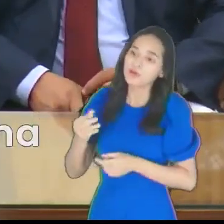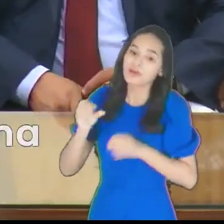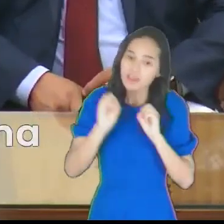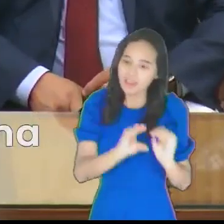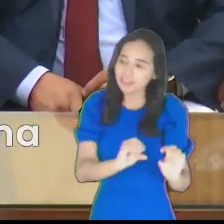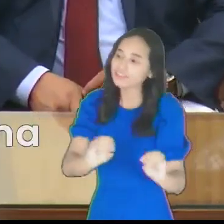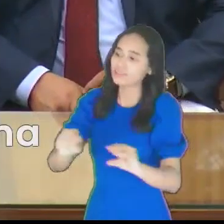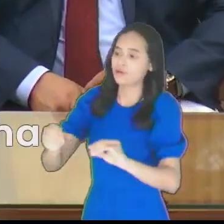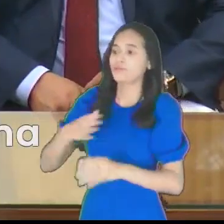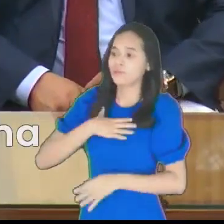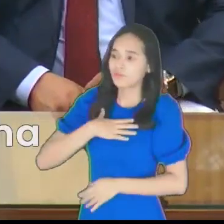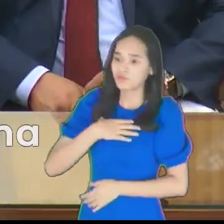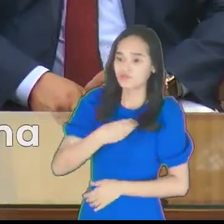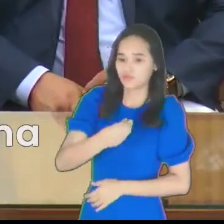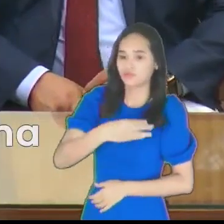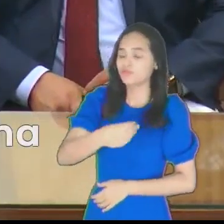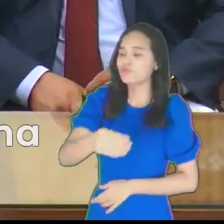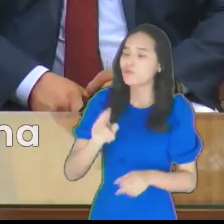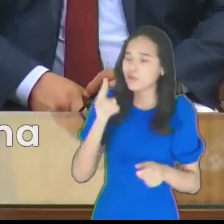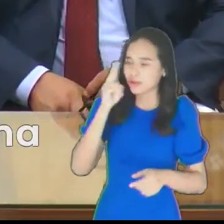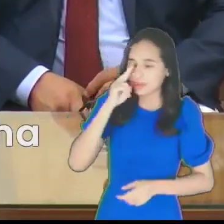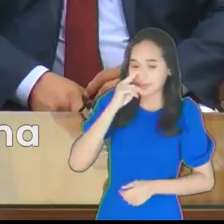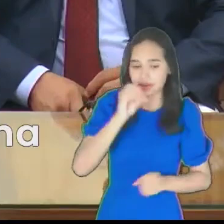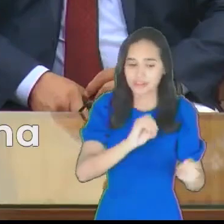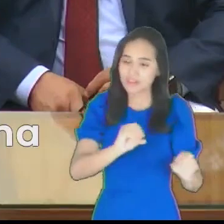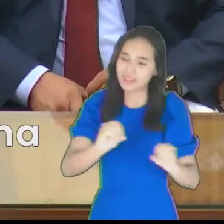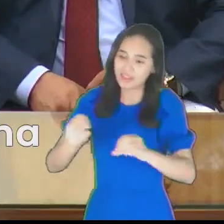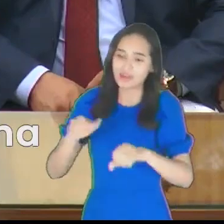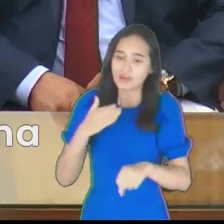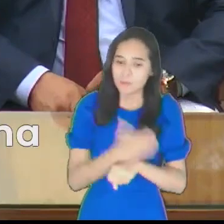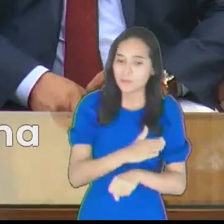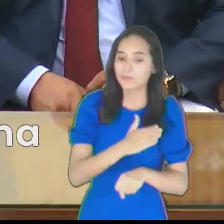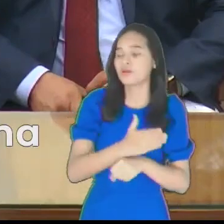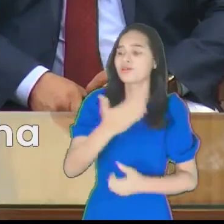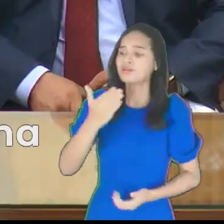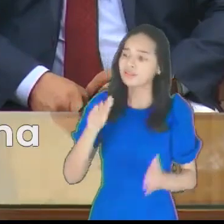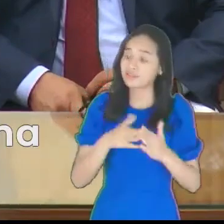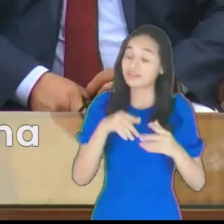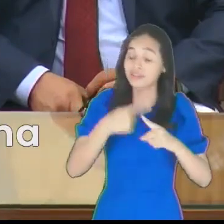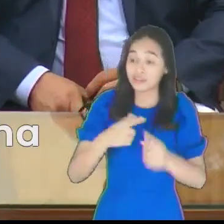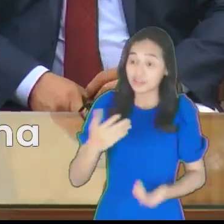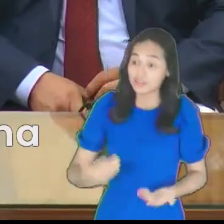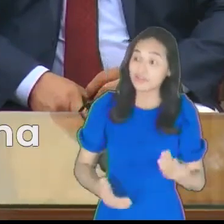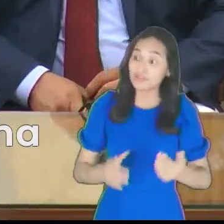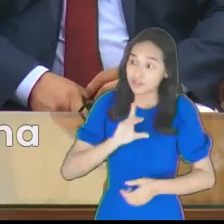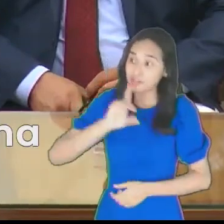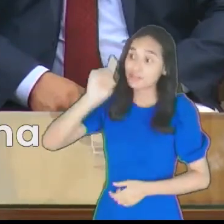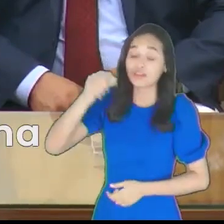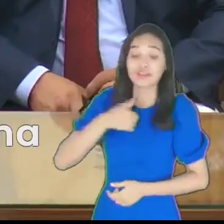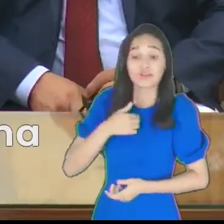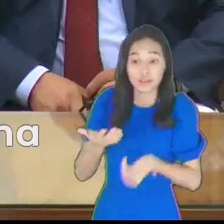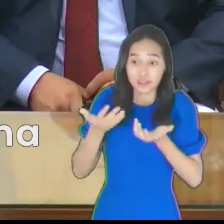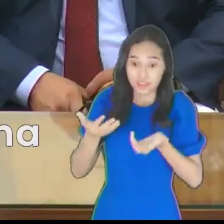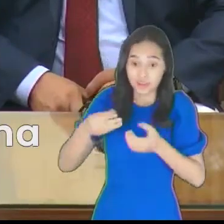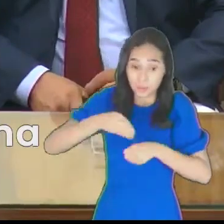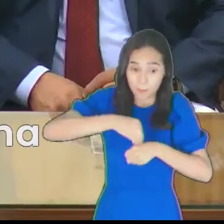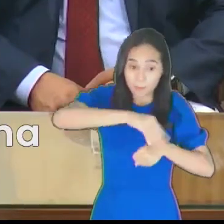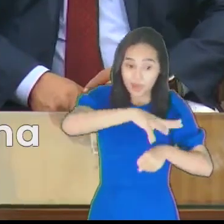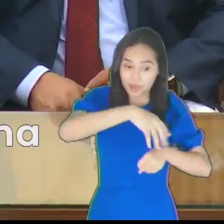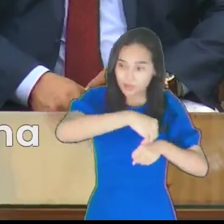quero deixar meus filhos na igreja, eu quero deixar meus filhos servindo a Deus, eu quero passar a fé para os meus